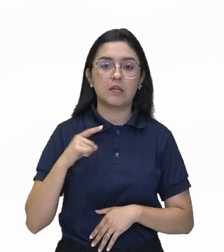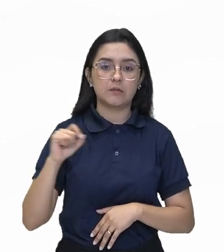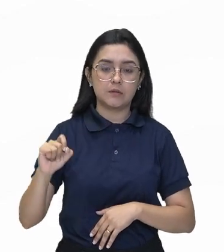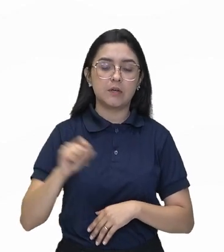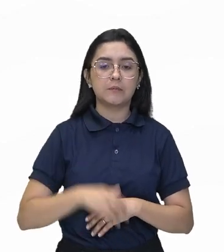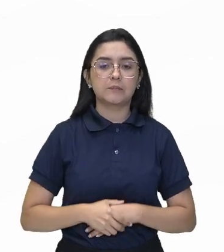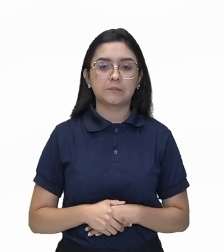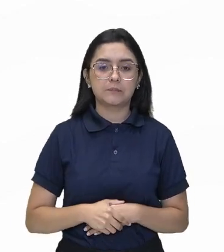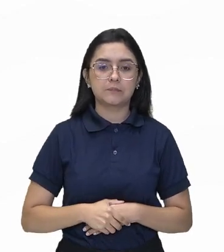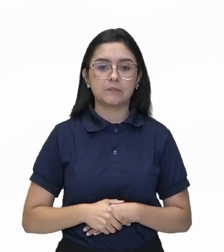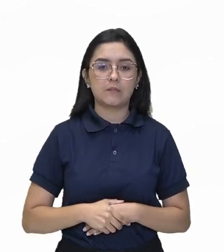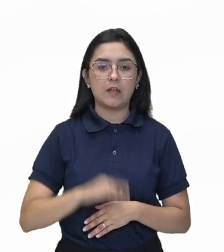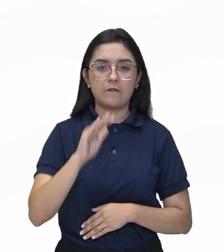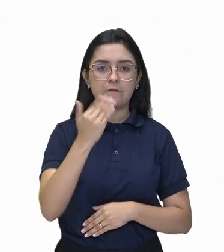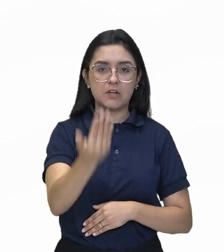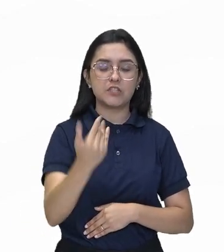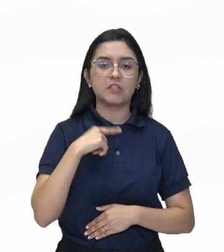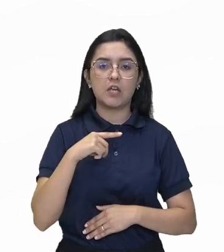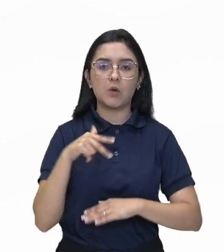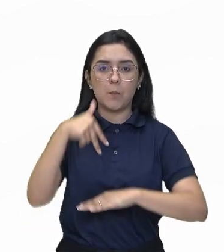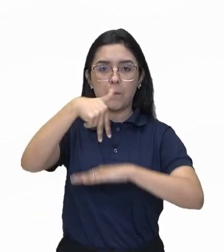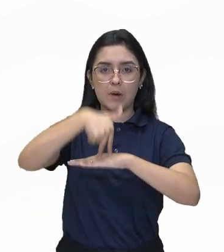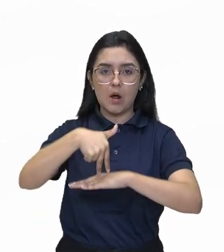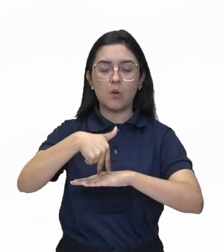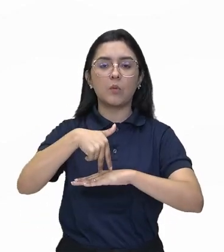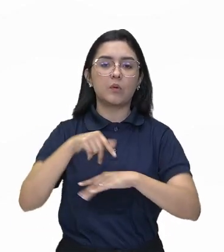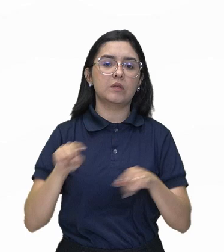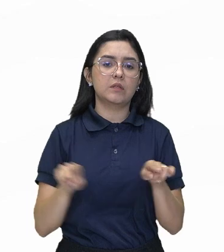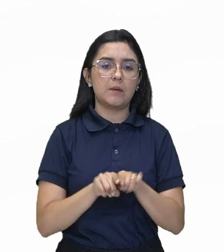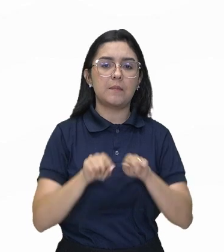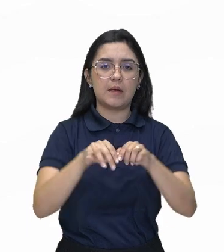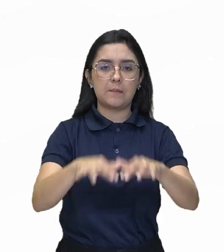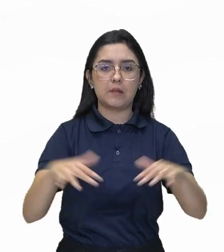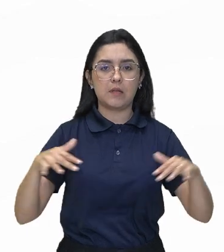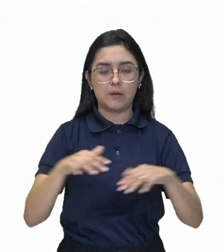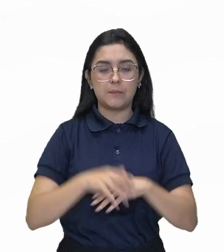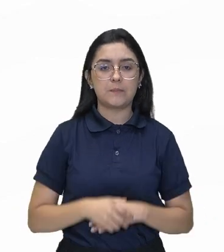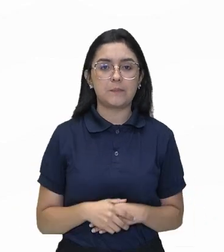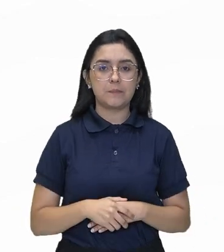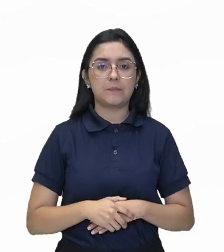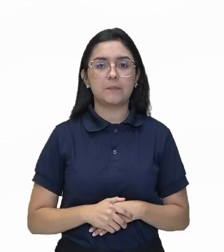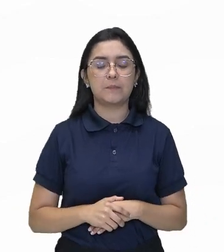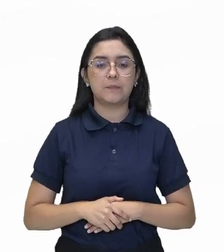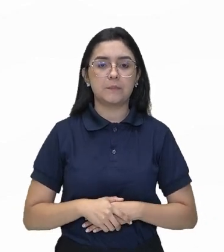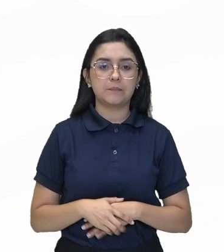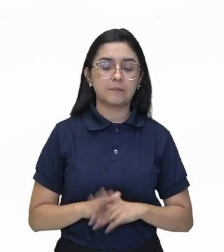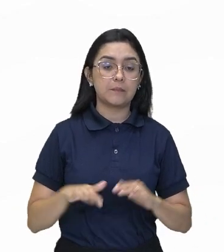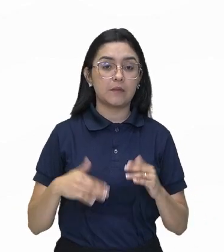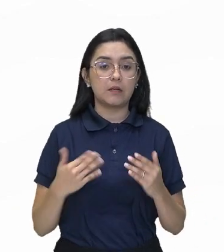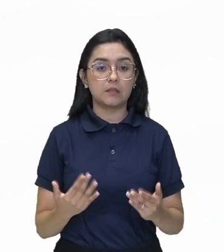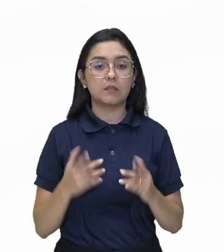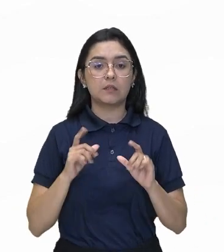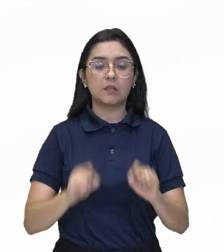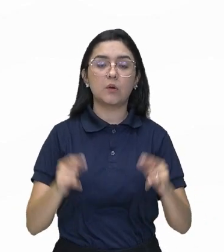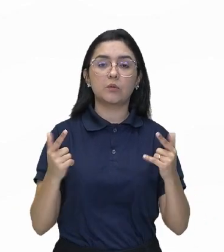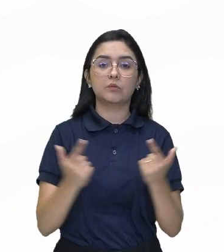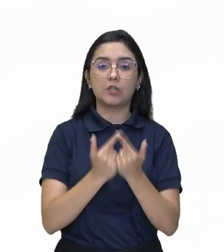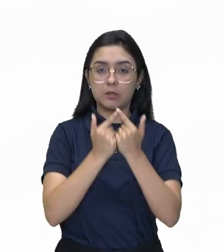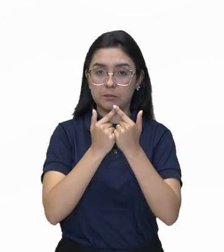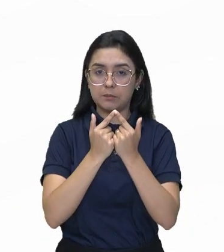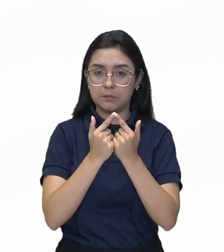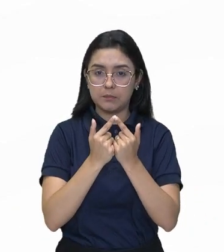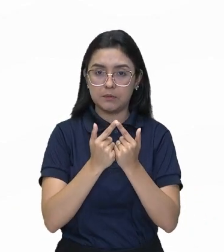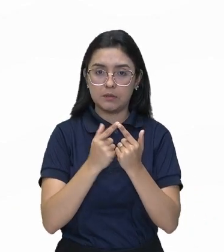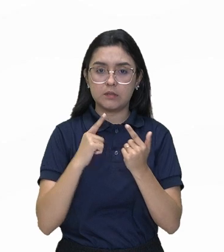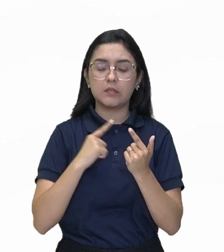da frente nós temos o palco e a plateia. O Teatro Amazonas, ele é considerado que ele tem